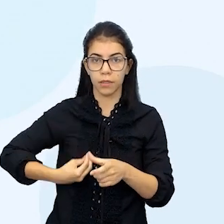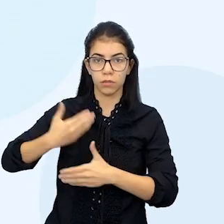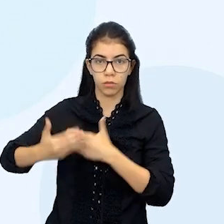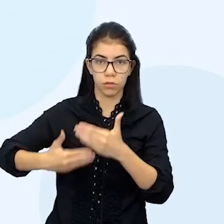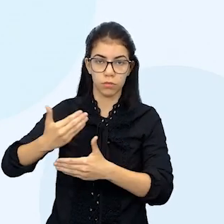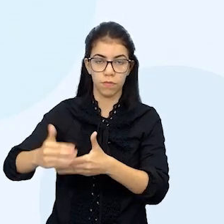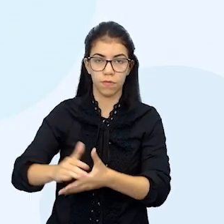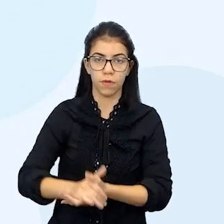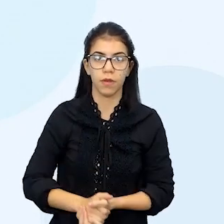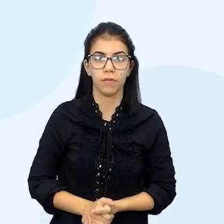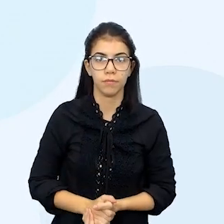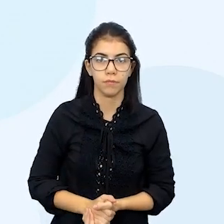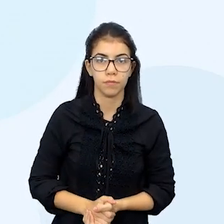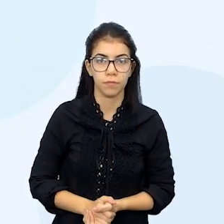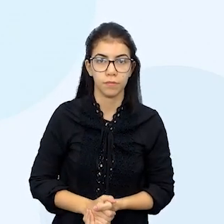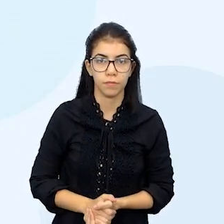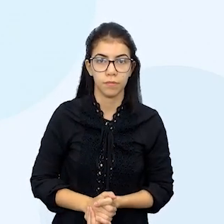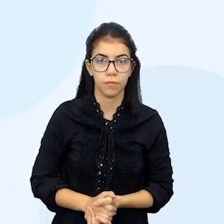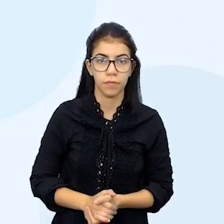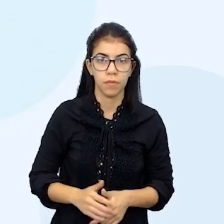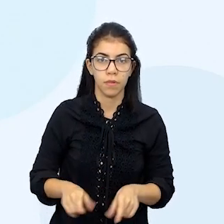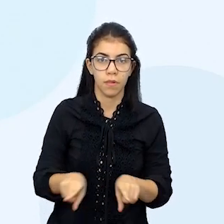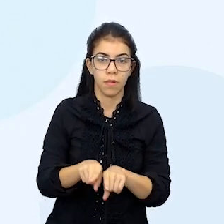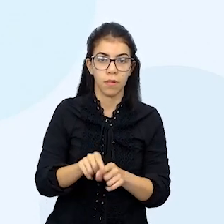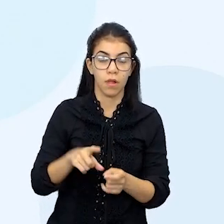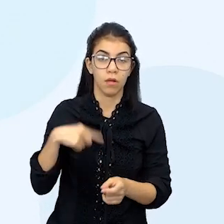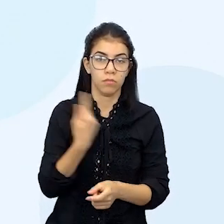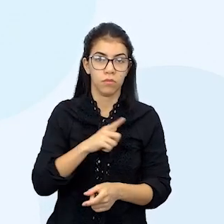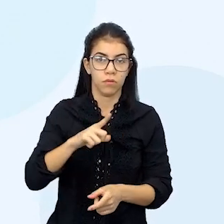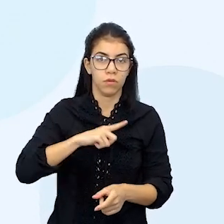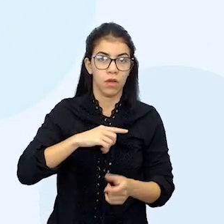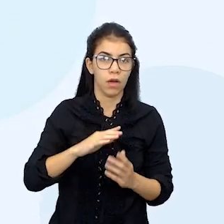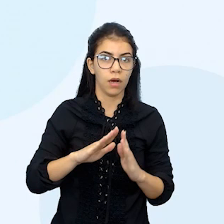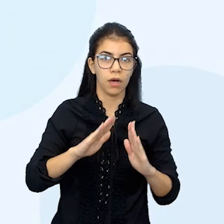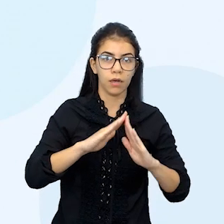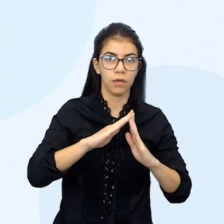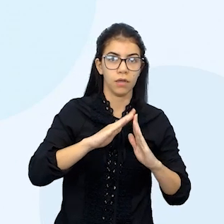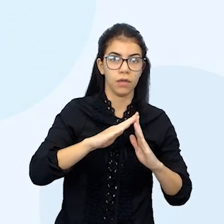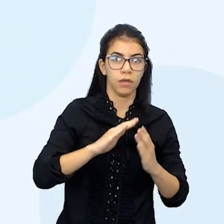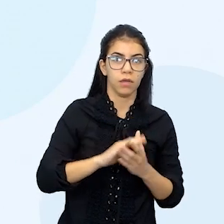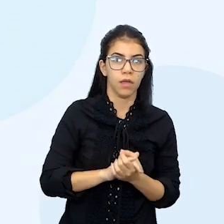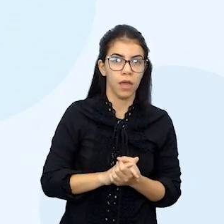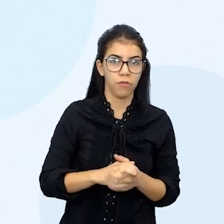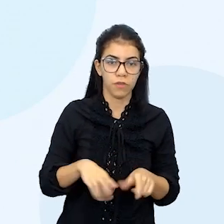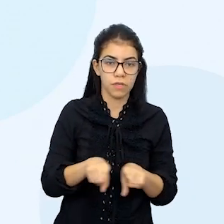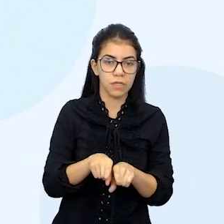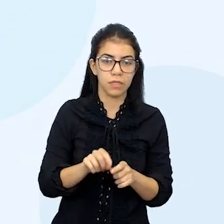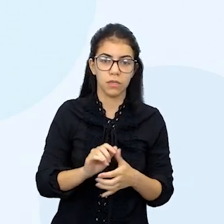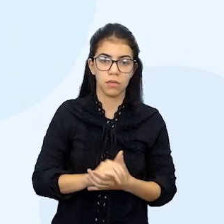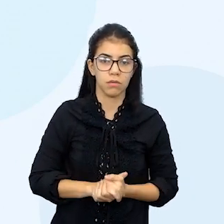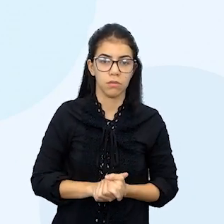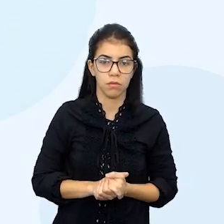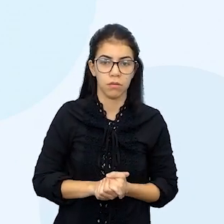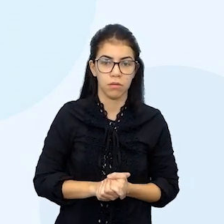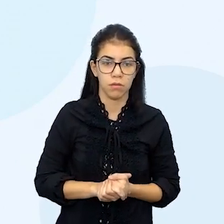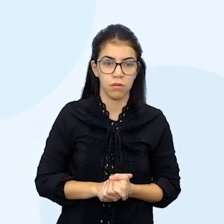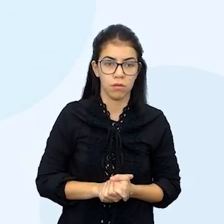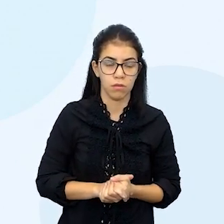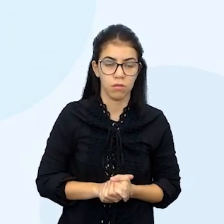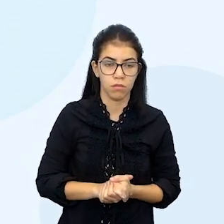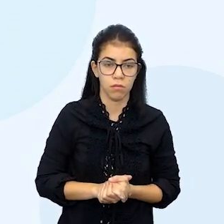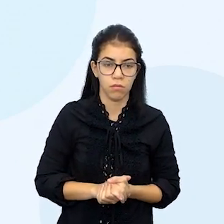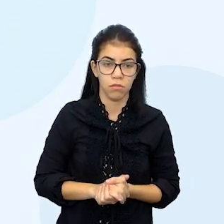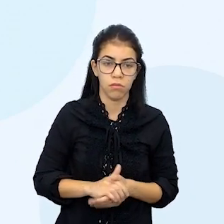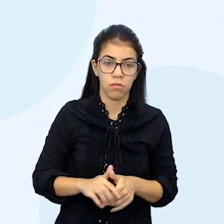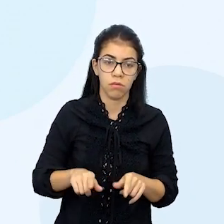uma cidade ou estado de destino. E nós temos muito isso nas escolas. Até um professor comentou aqui xenofobia, comentaram, né, teve um